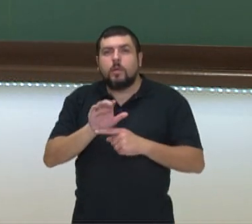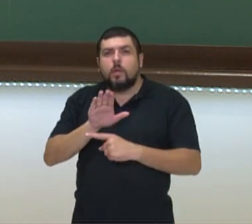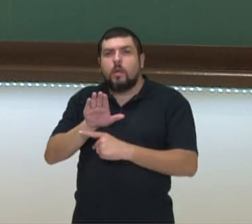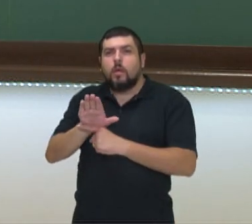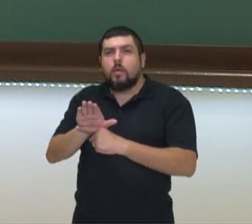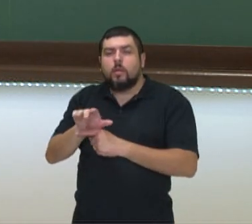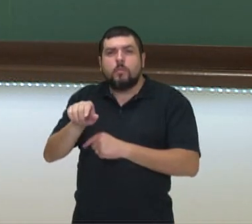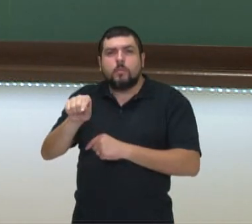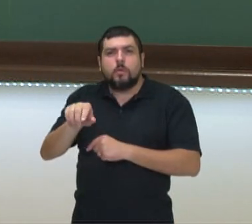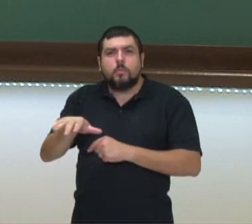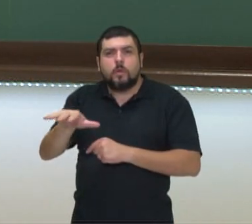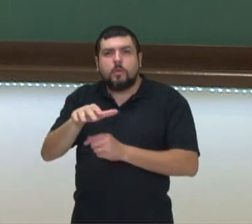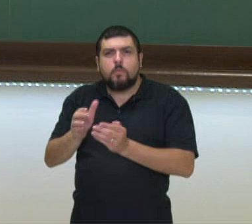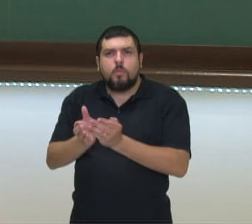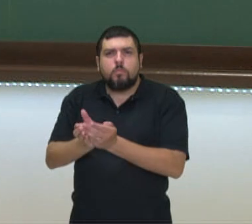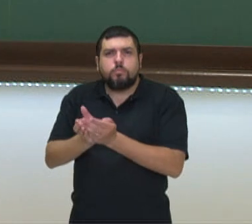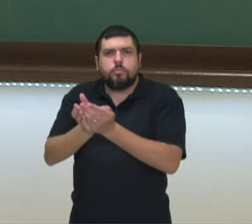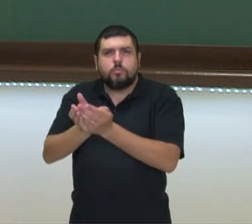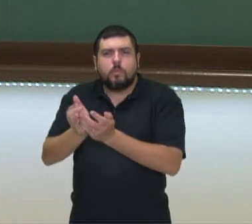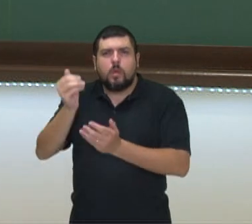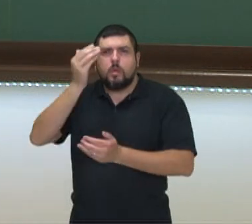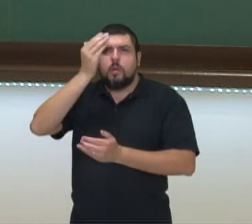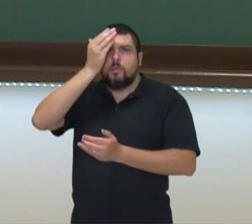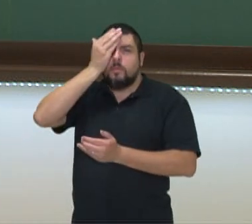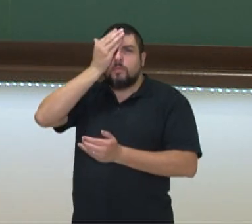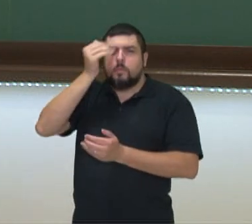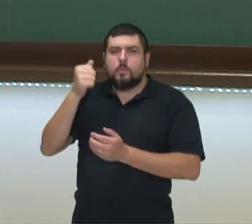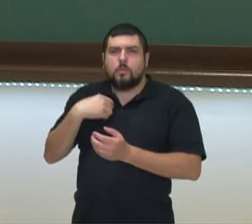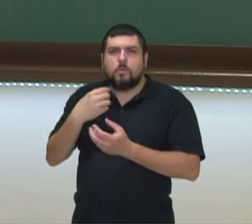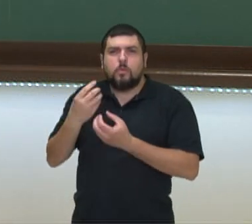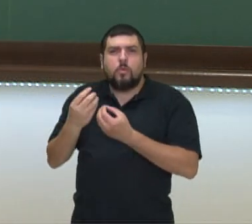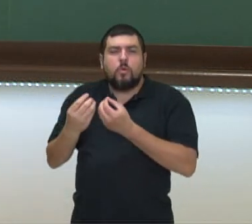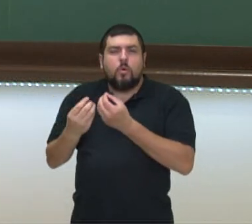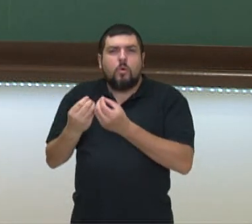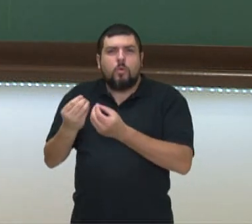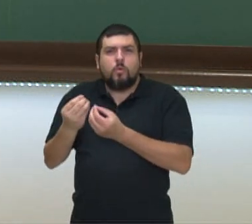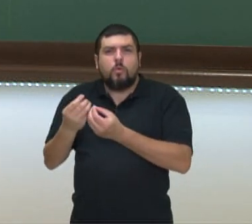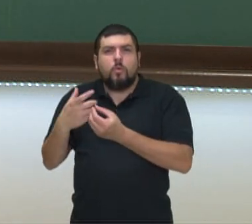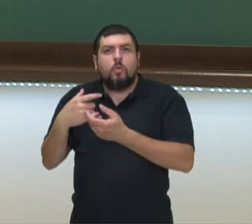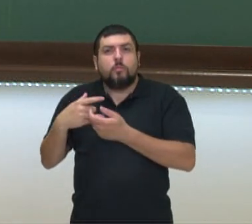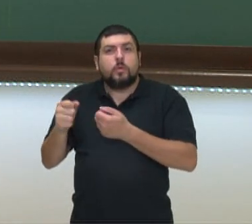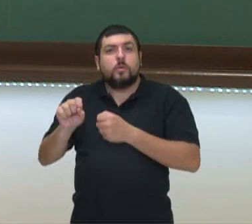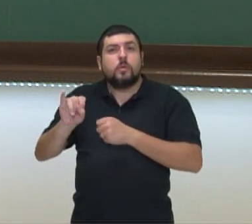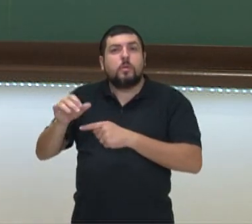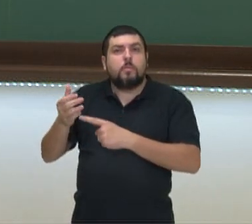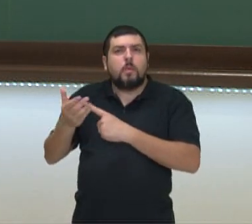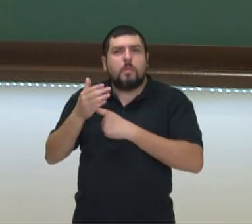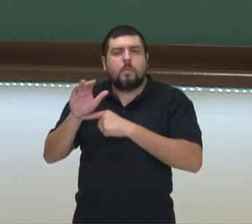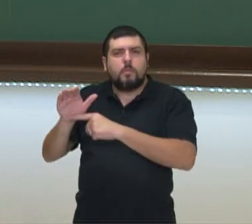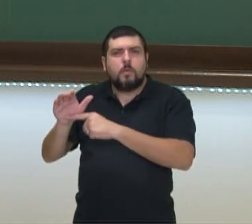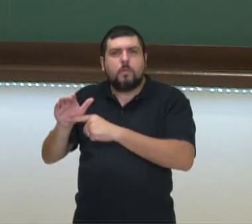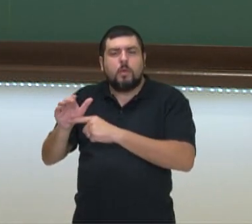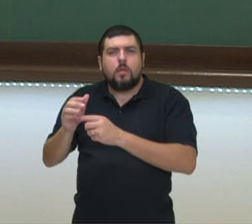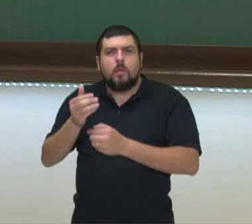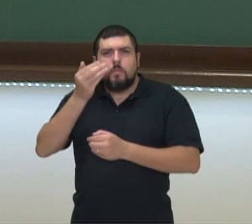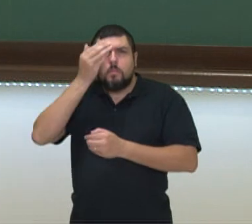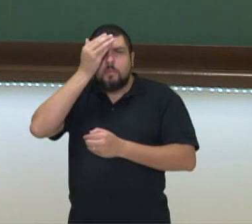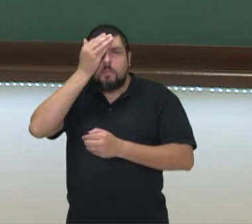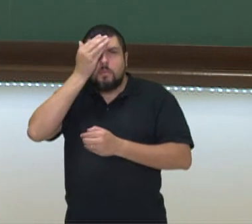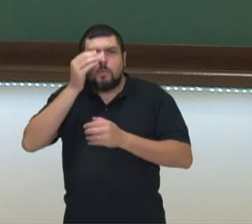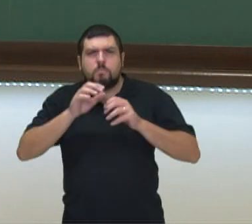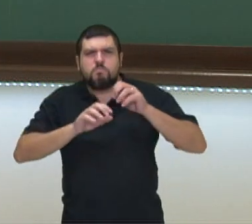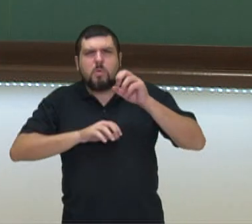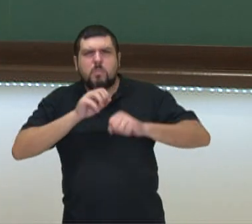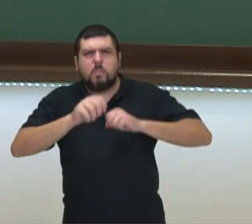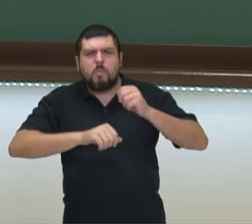que, né, eles compartilhassem o fruto da pirataria com a monarquia, saqueou diversos navios